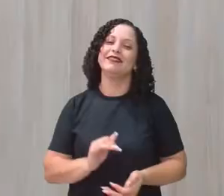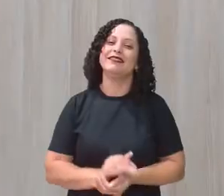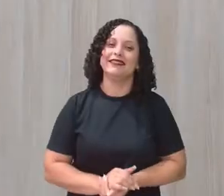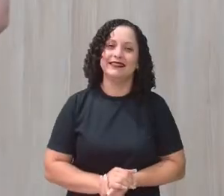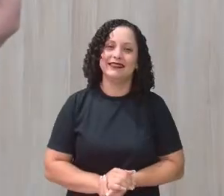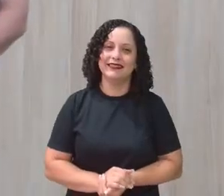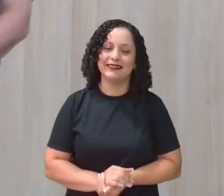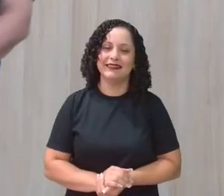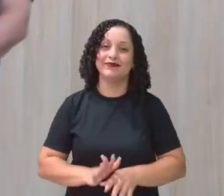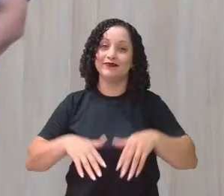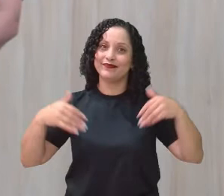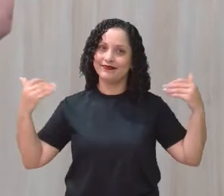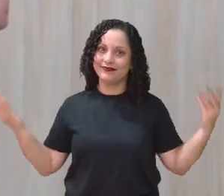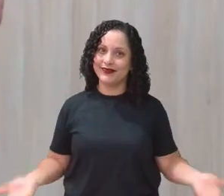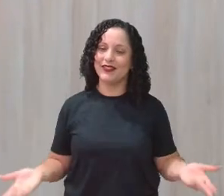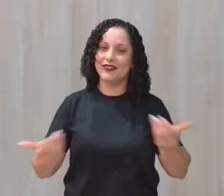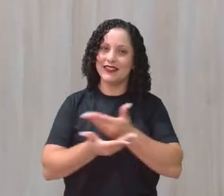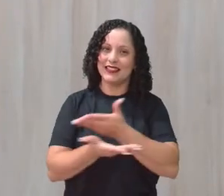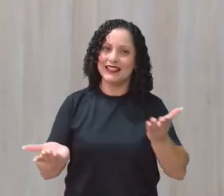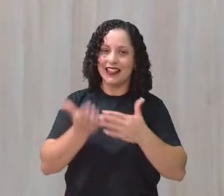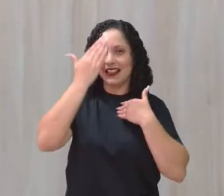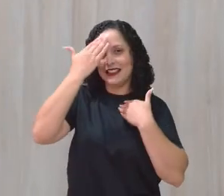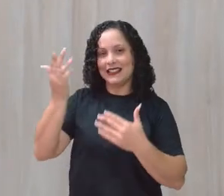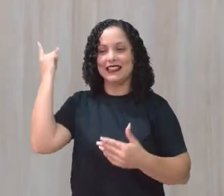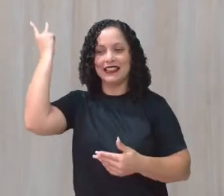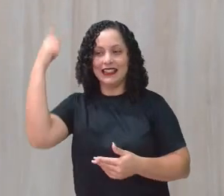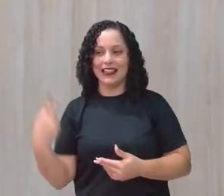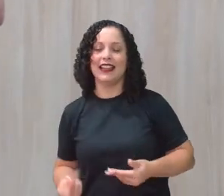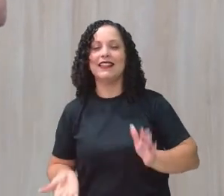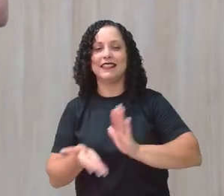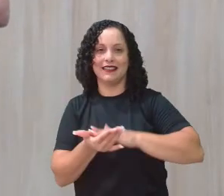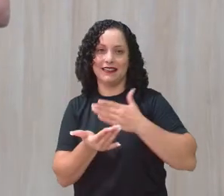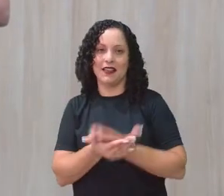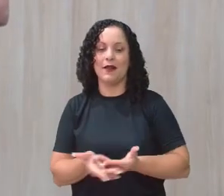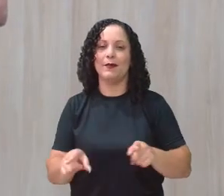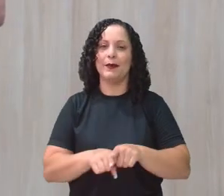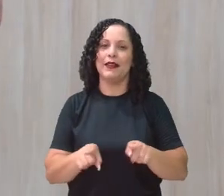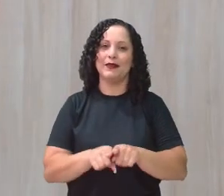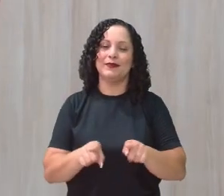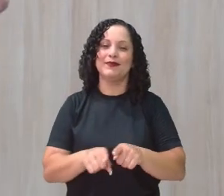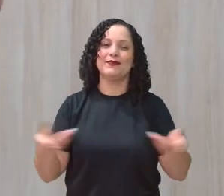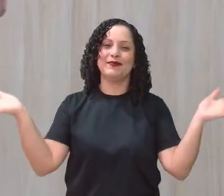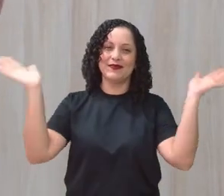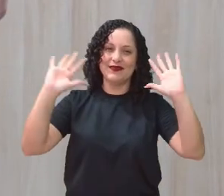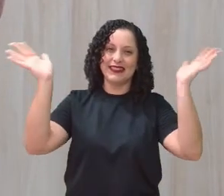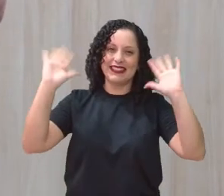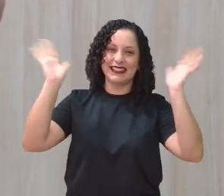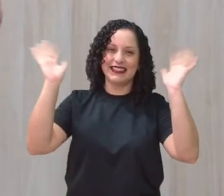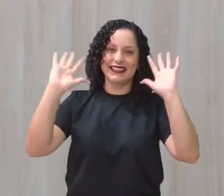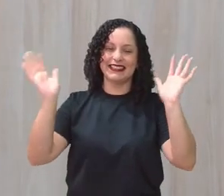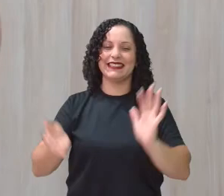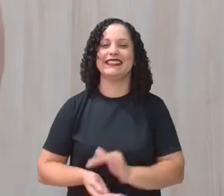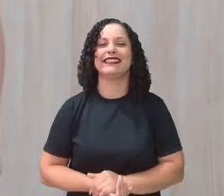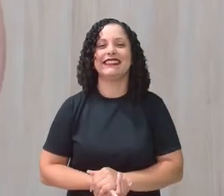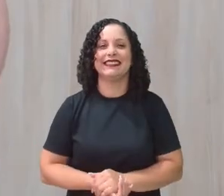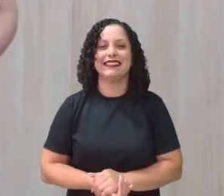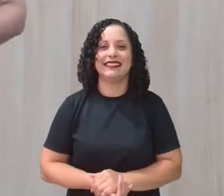tchau. Então é isso, pessoal. Eu agradeço a Kézia, a equipe de produção e até mais, pessoal. Até a próxima.